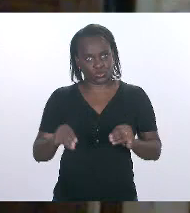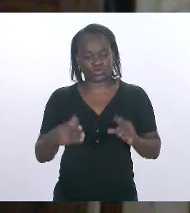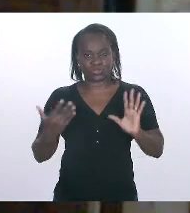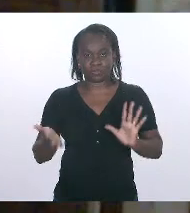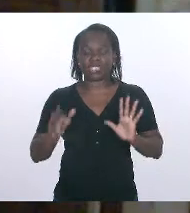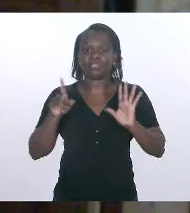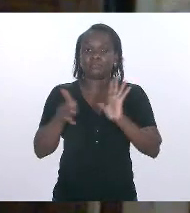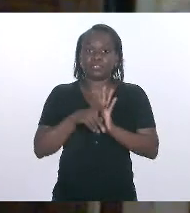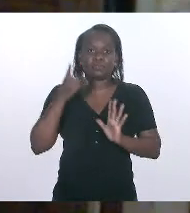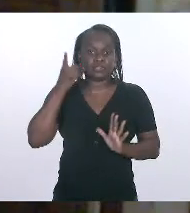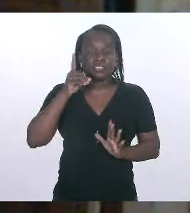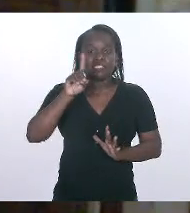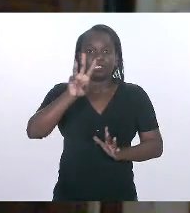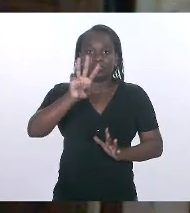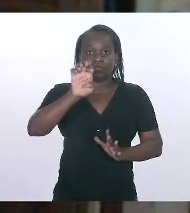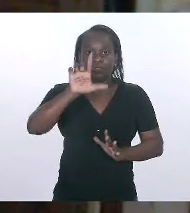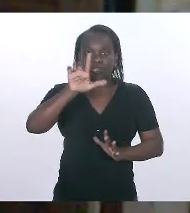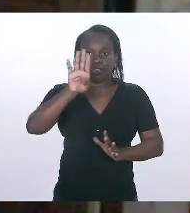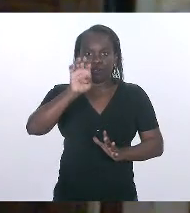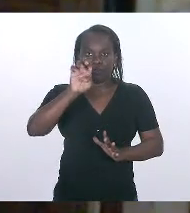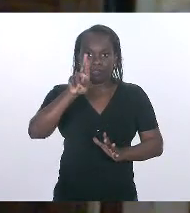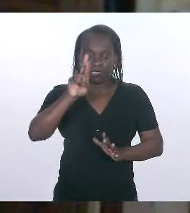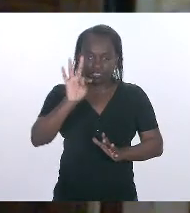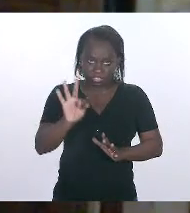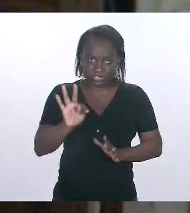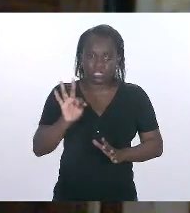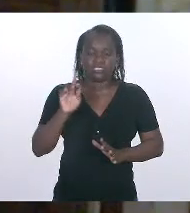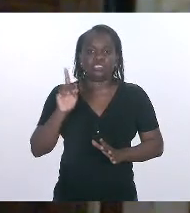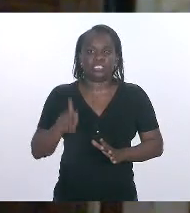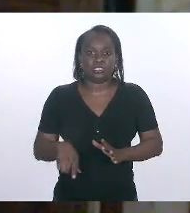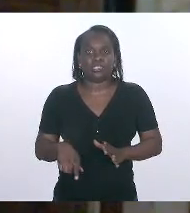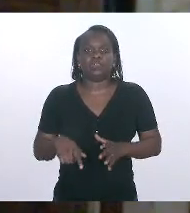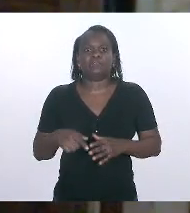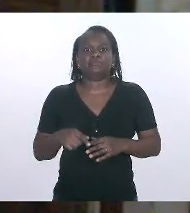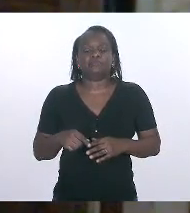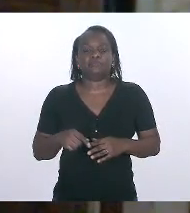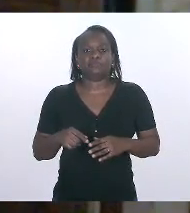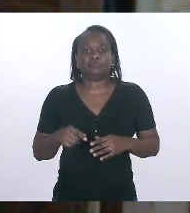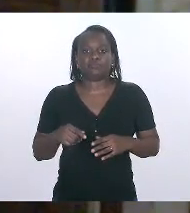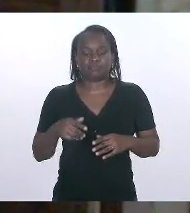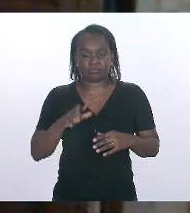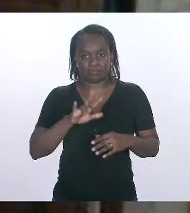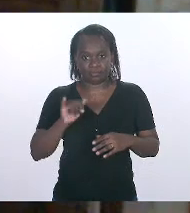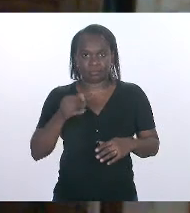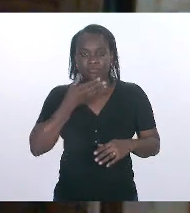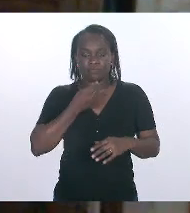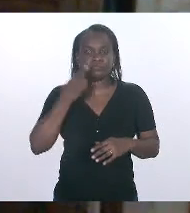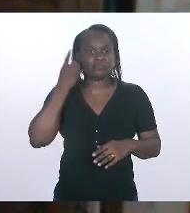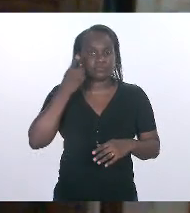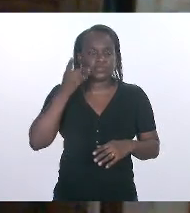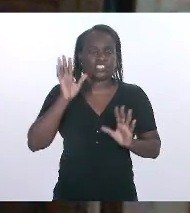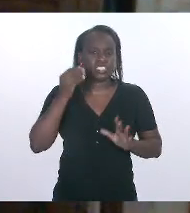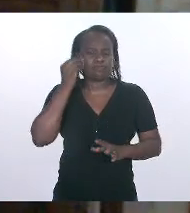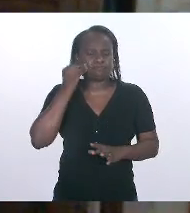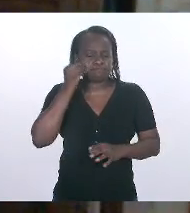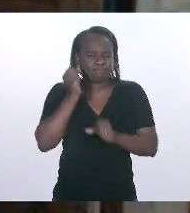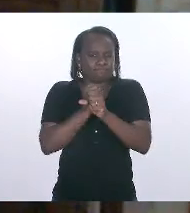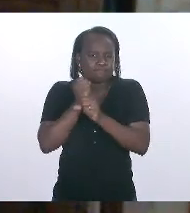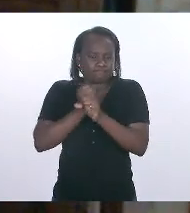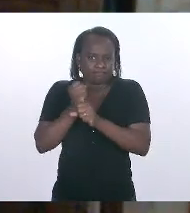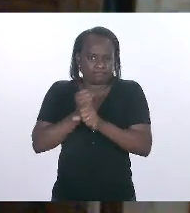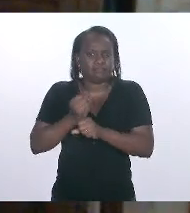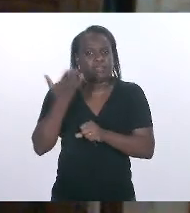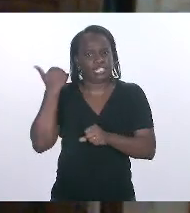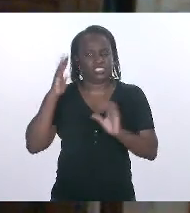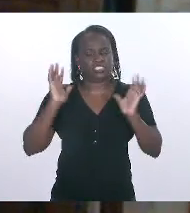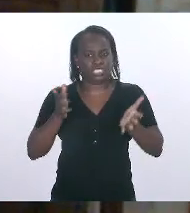suplente do deputado Elbert Rezende, deputado Valdec, será já um deputado muito experiente, né, porque